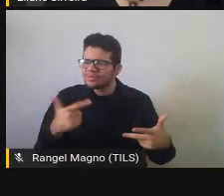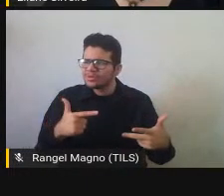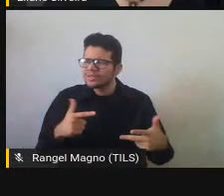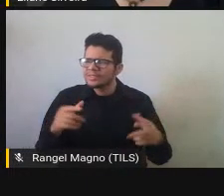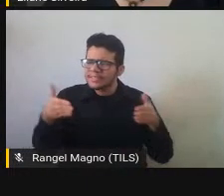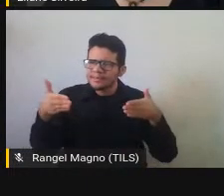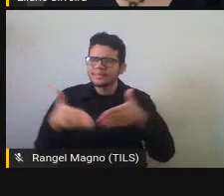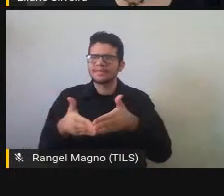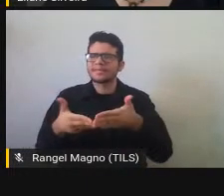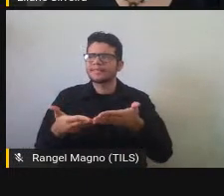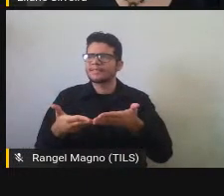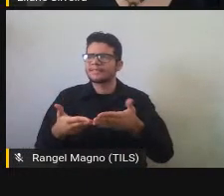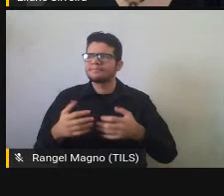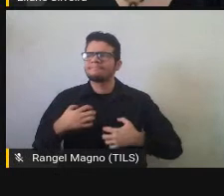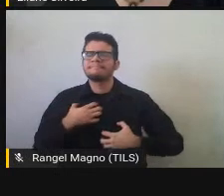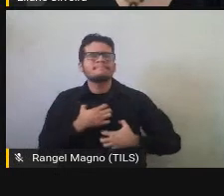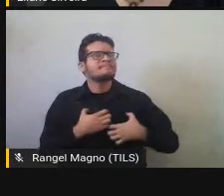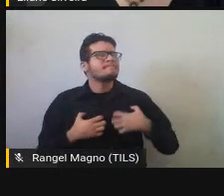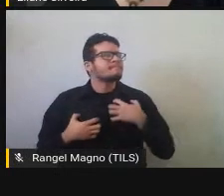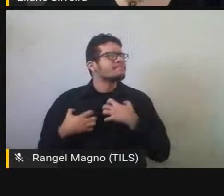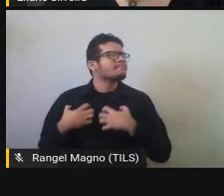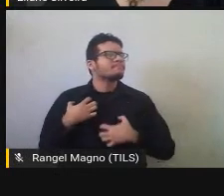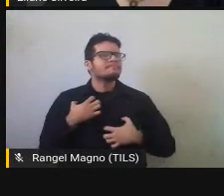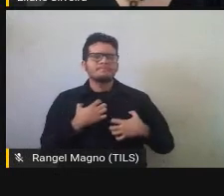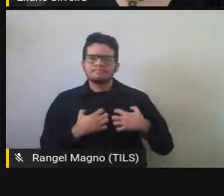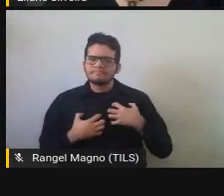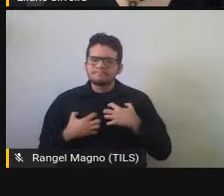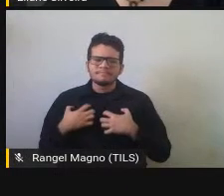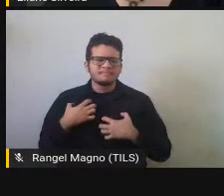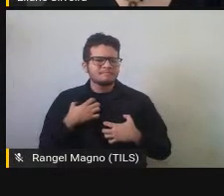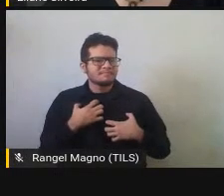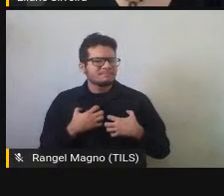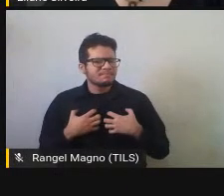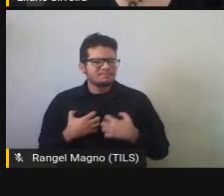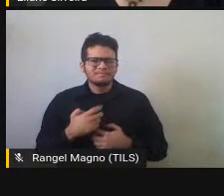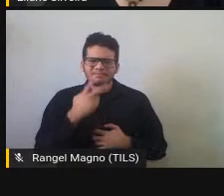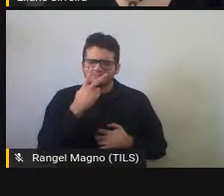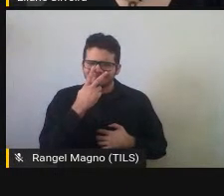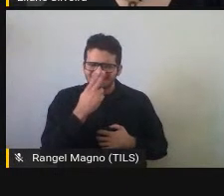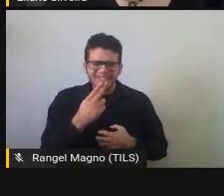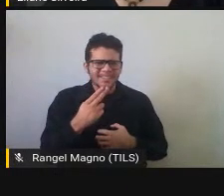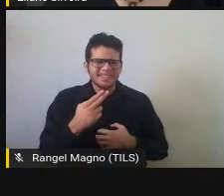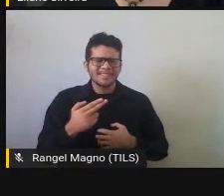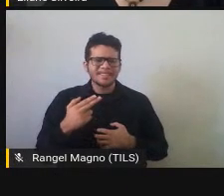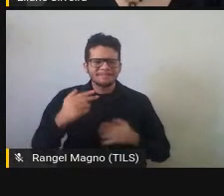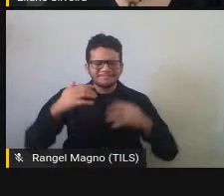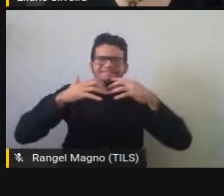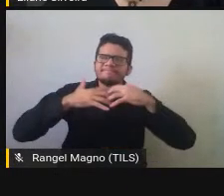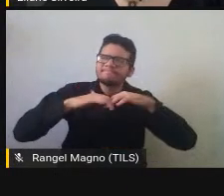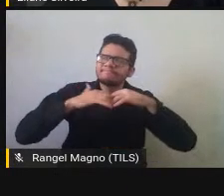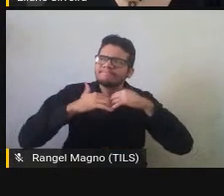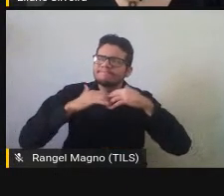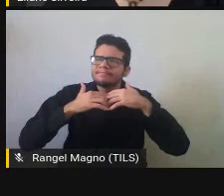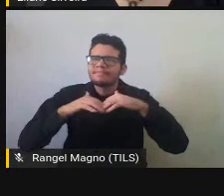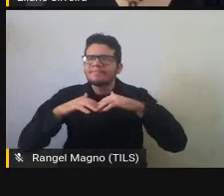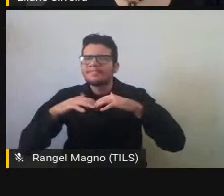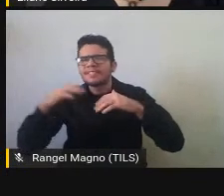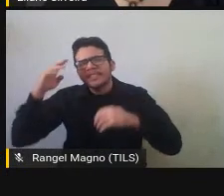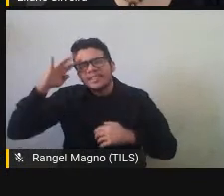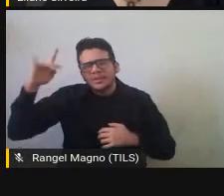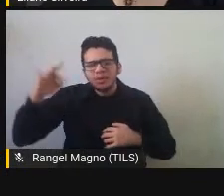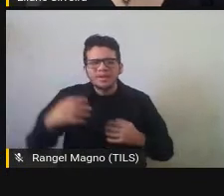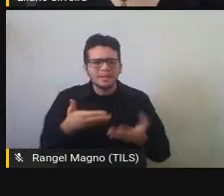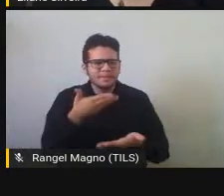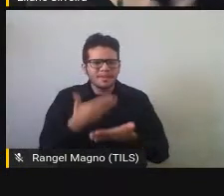um vazio que não foi inútil assim foi um vazio suficiente para algo aí se destacar vejam o que ele diz